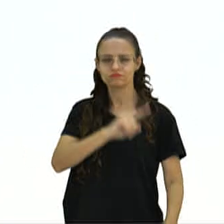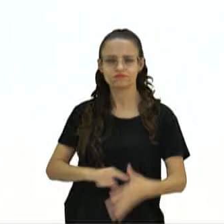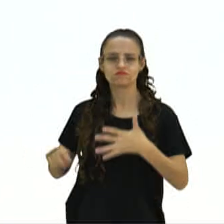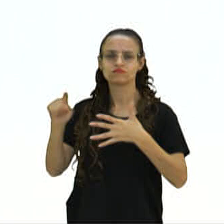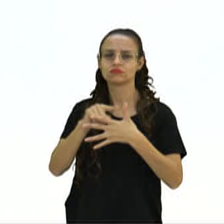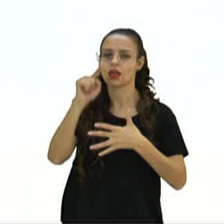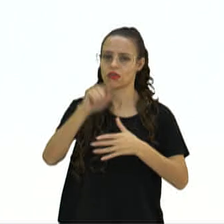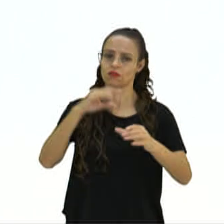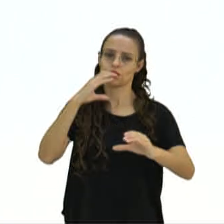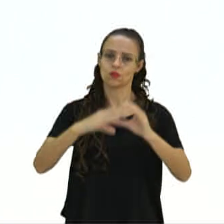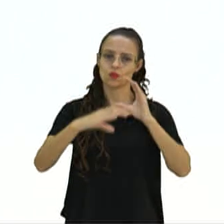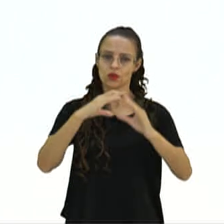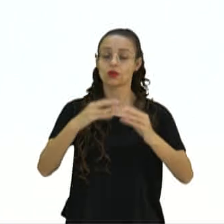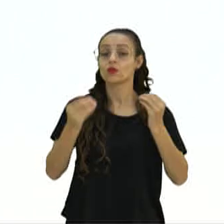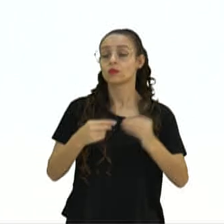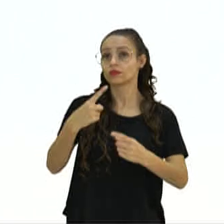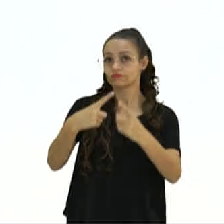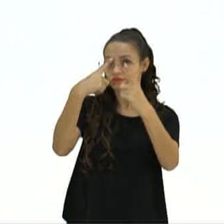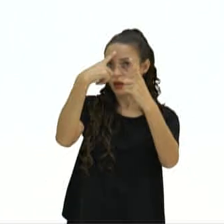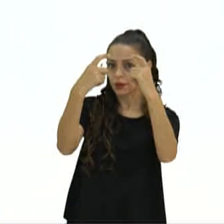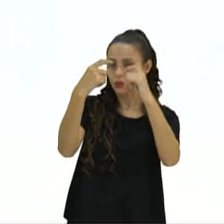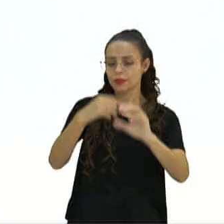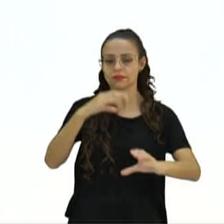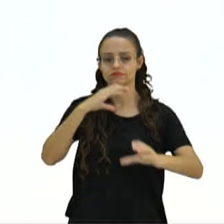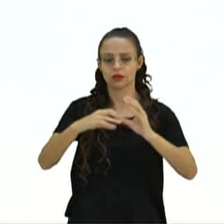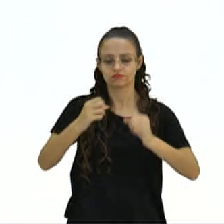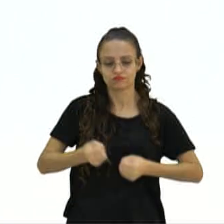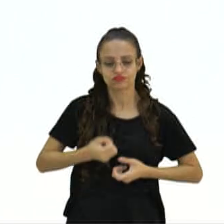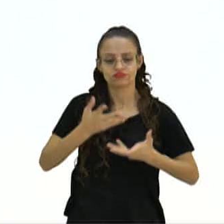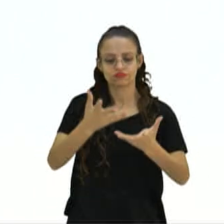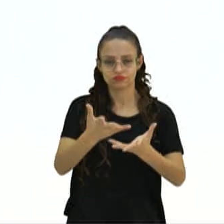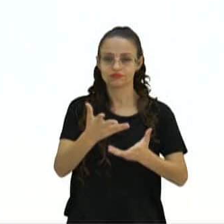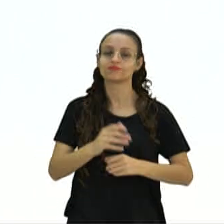da criatividade e espontaneidade das ações